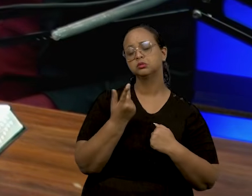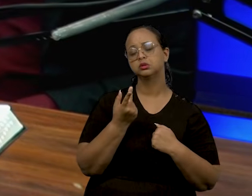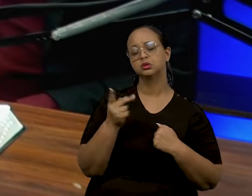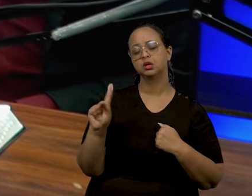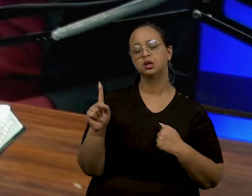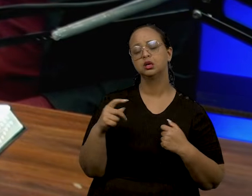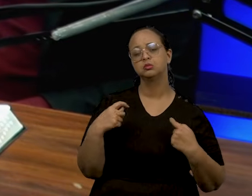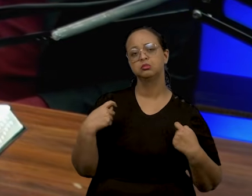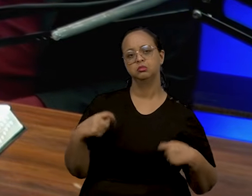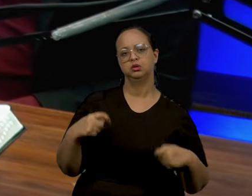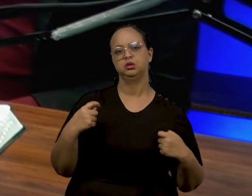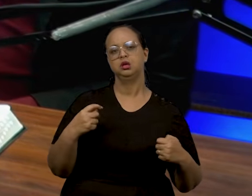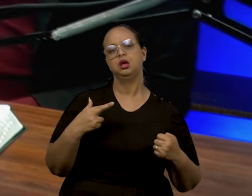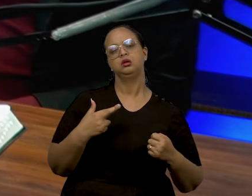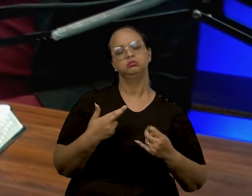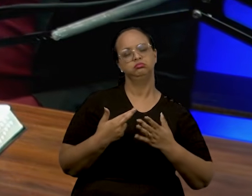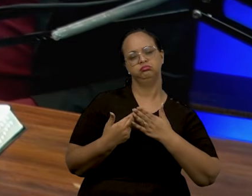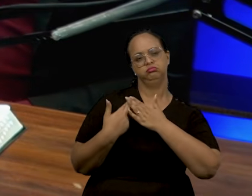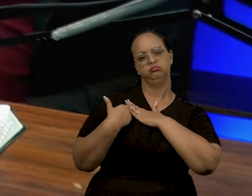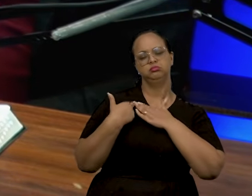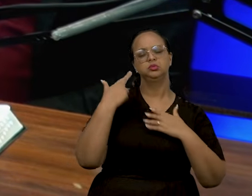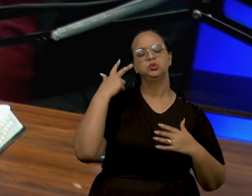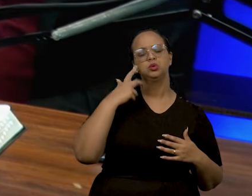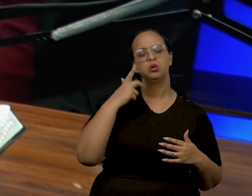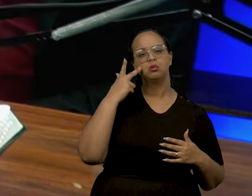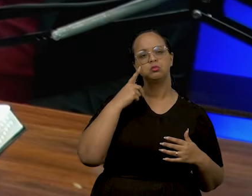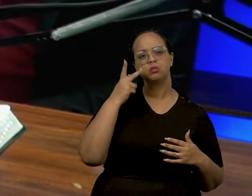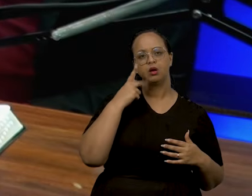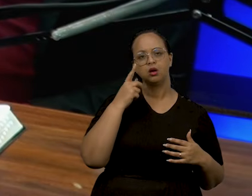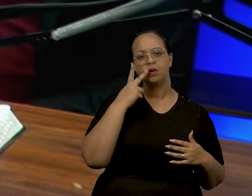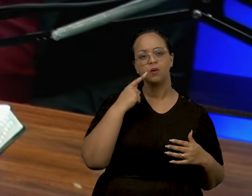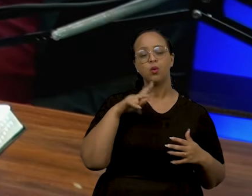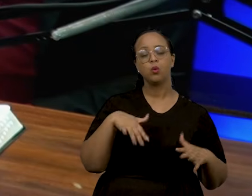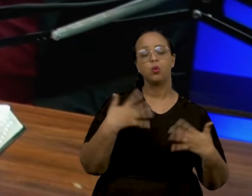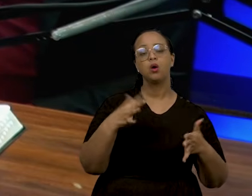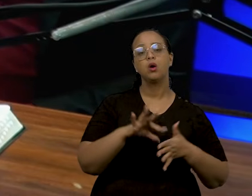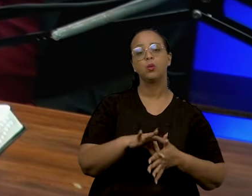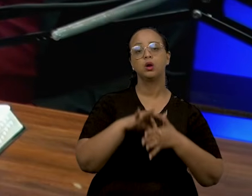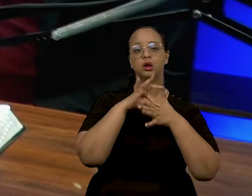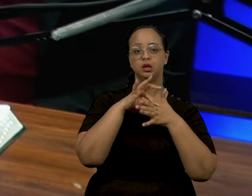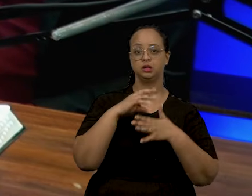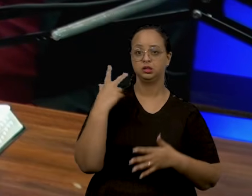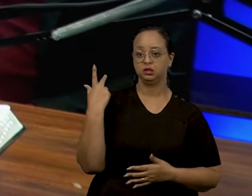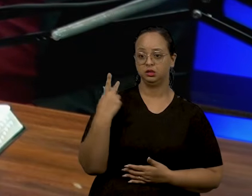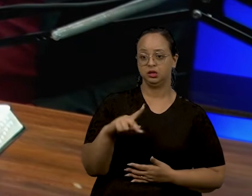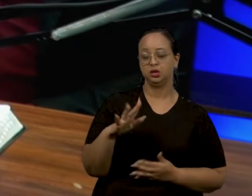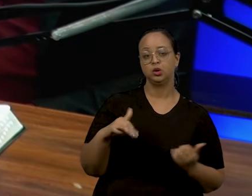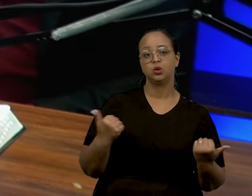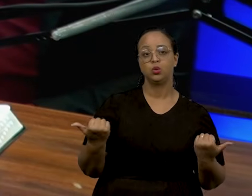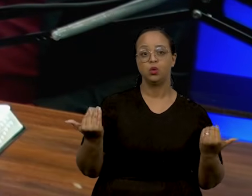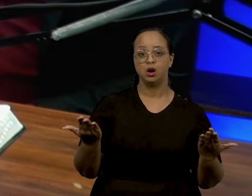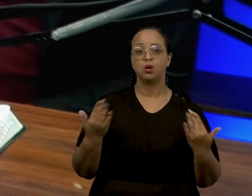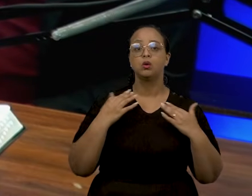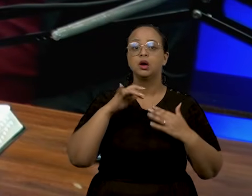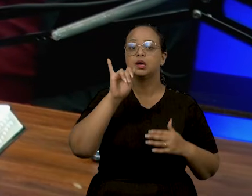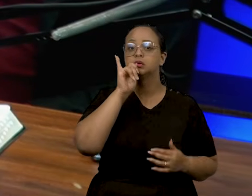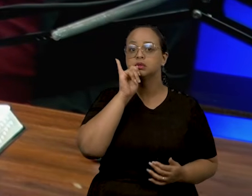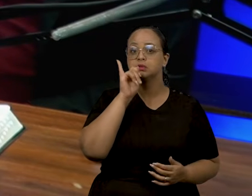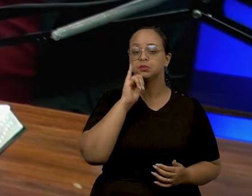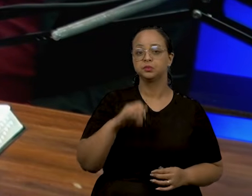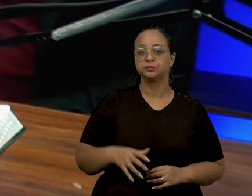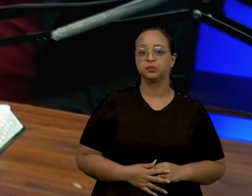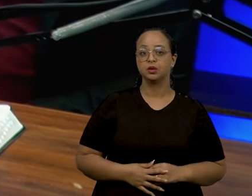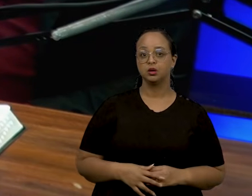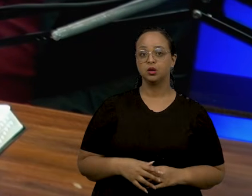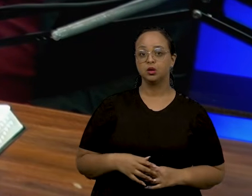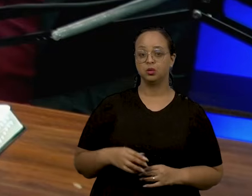que o pastor citou de Moisés, né? Se a gente olhar historicamente, o período de Moisés não faz parte do período dos juízes da Bíblia, né?